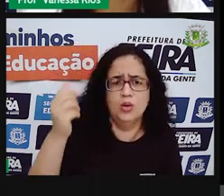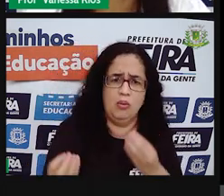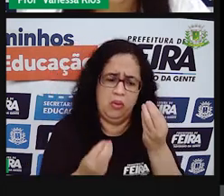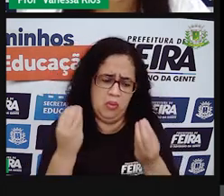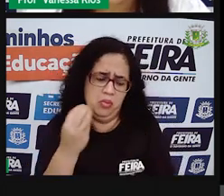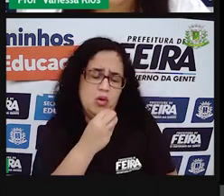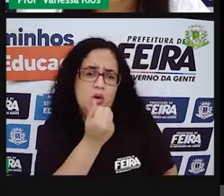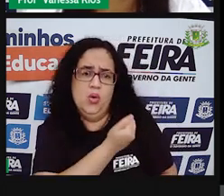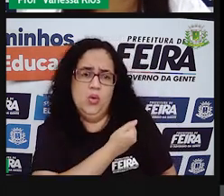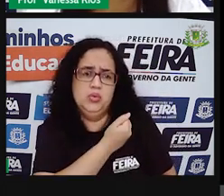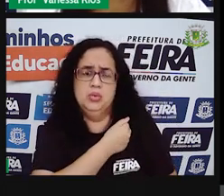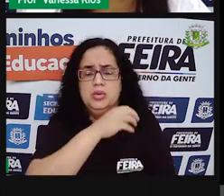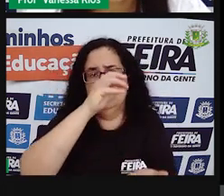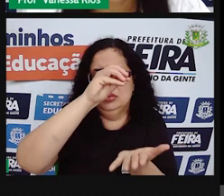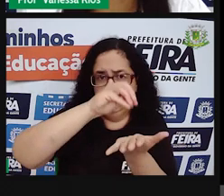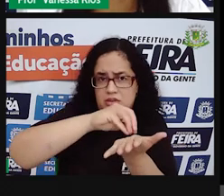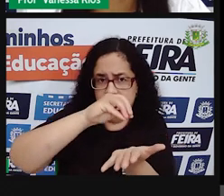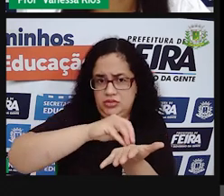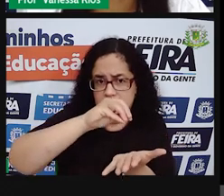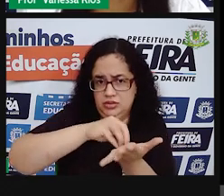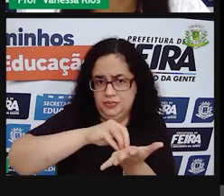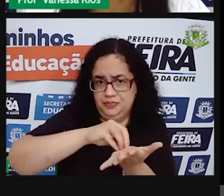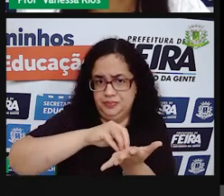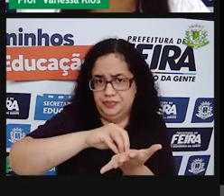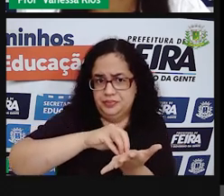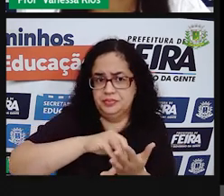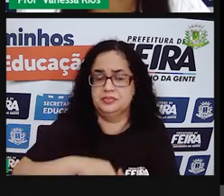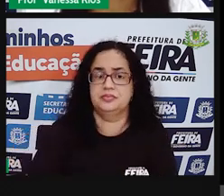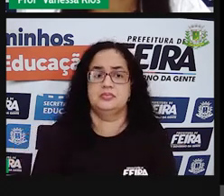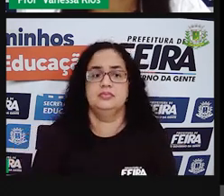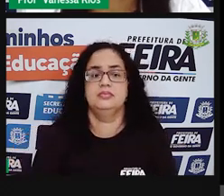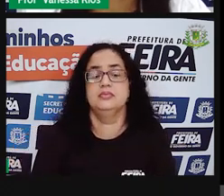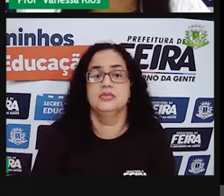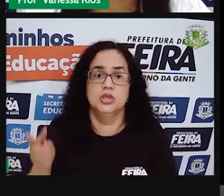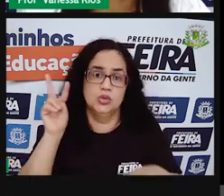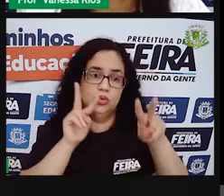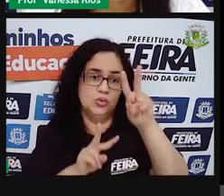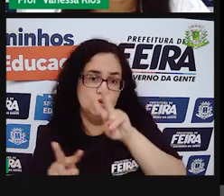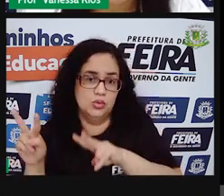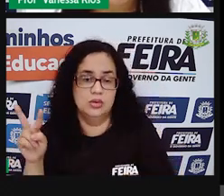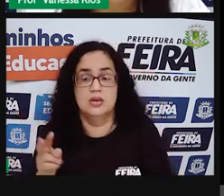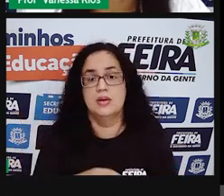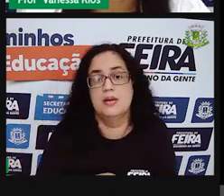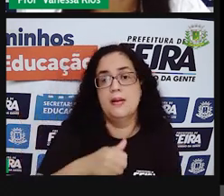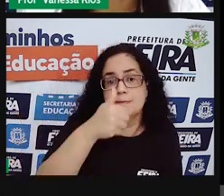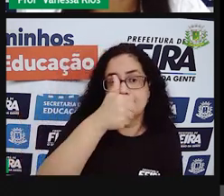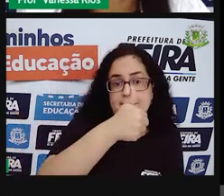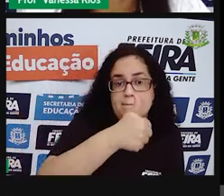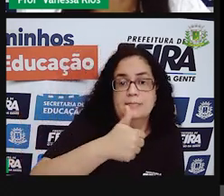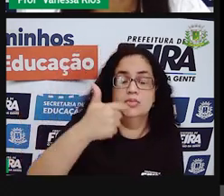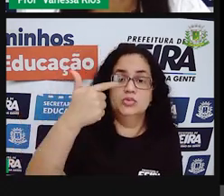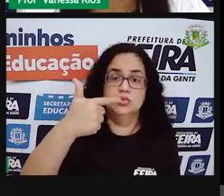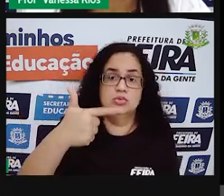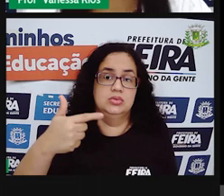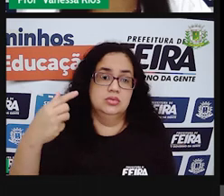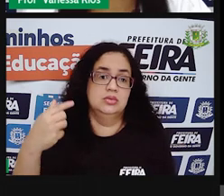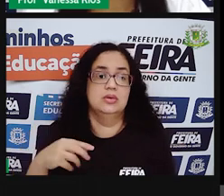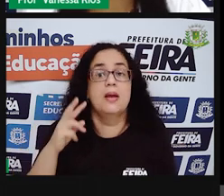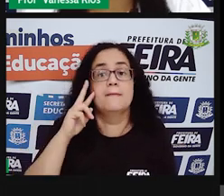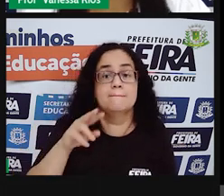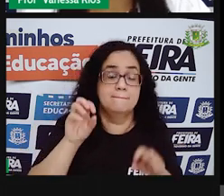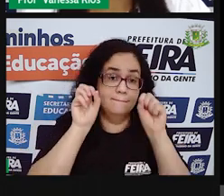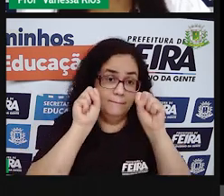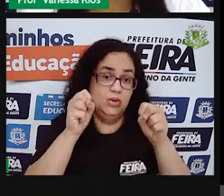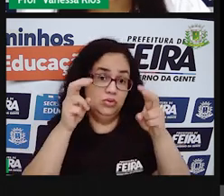identificar, então, o padrão de formação? Então, através da observação do primeiro quadro, do segundo, a gente